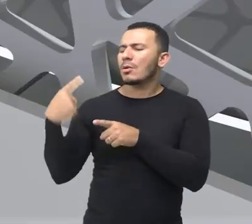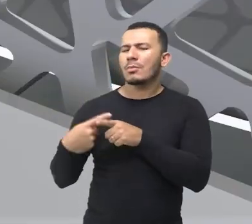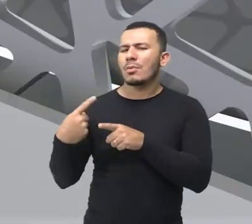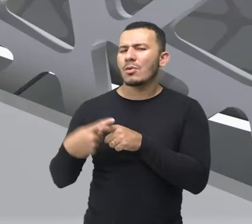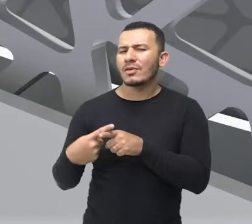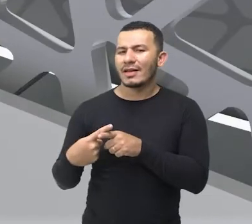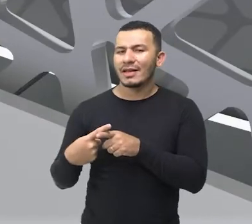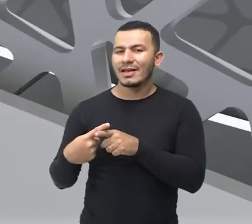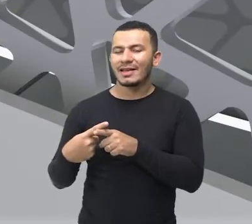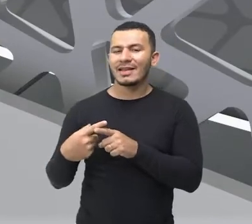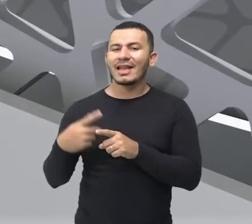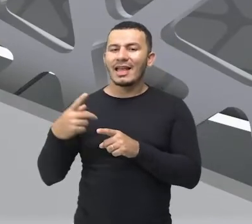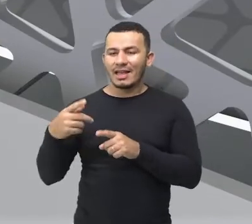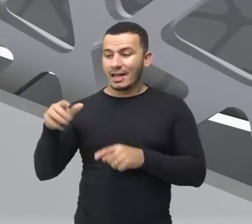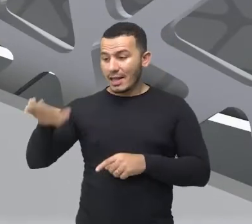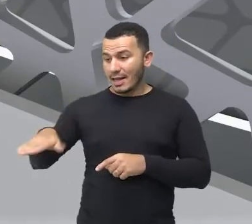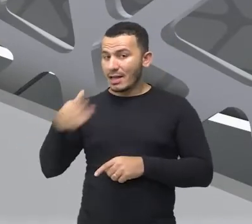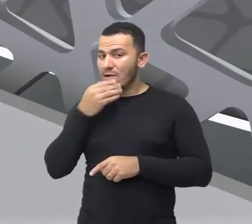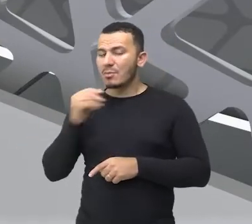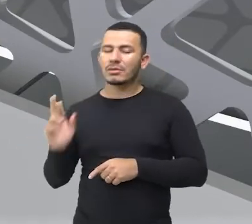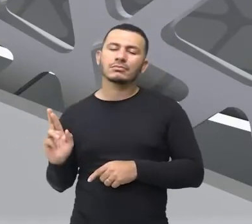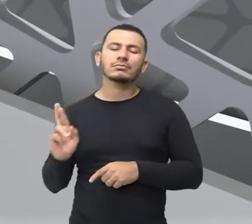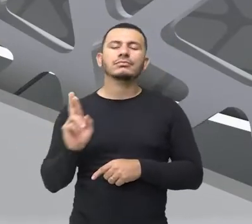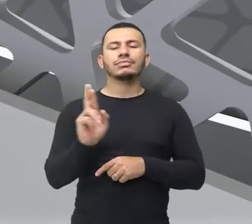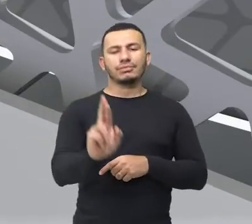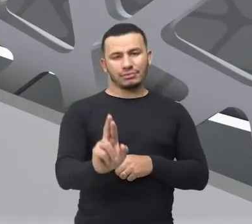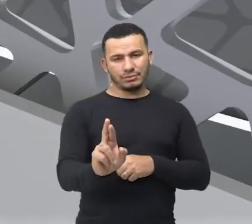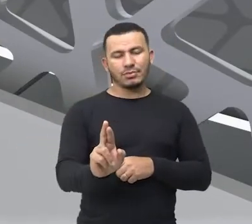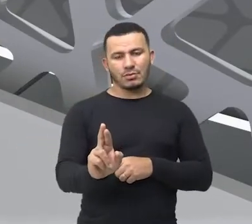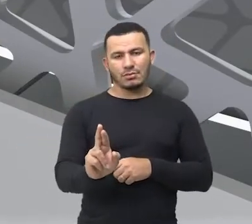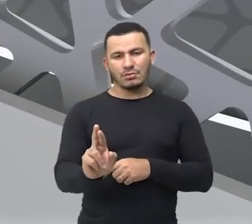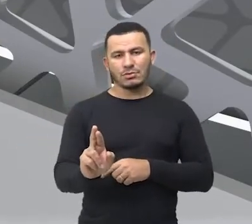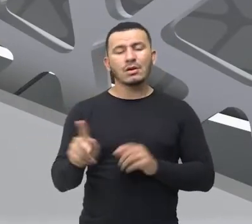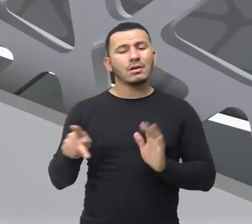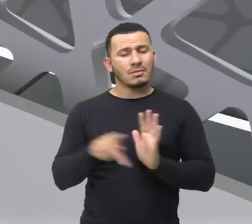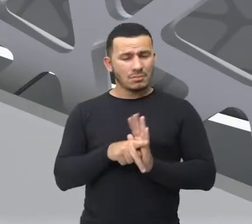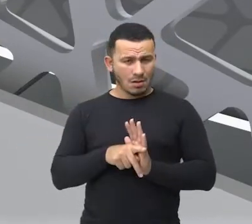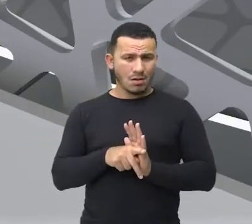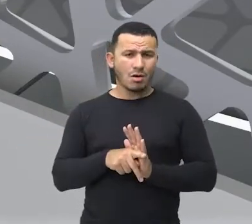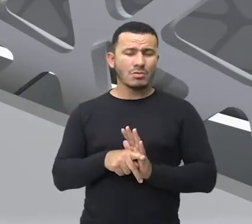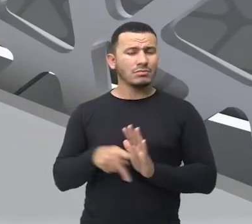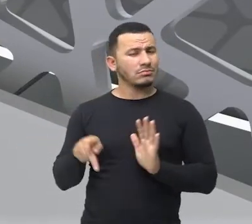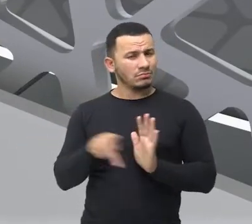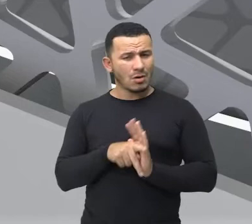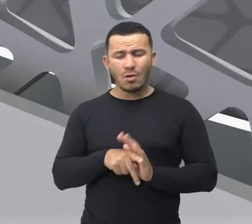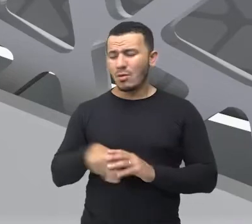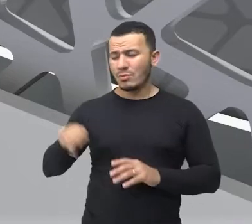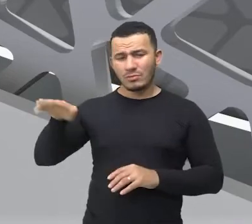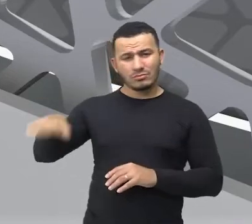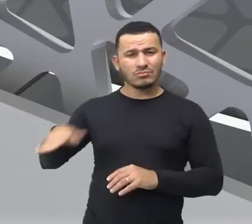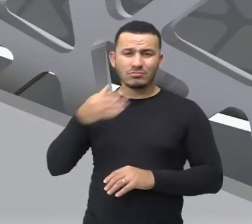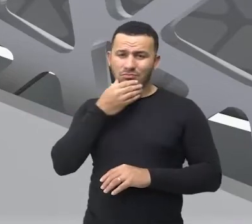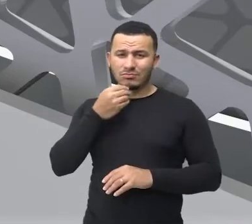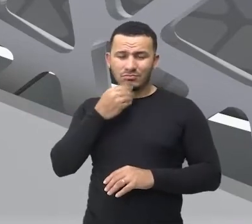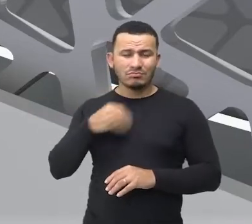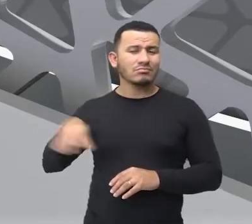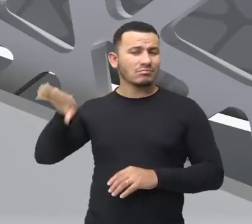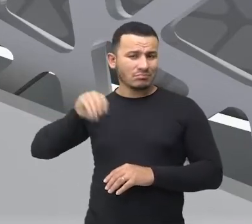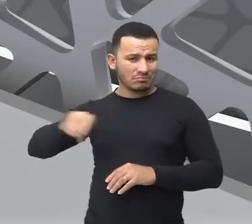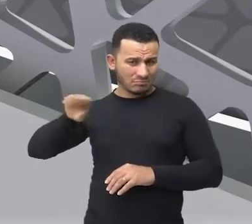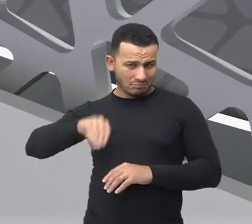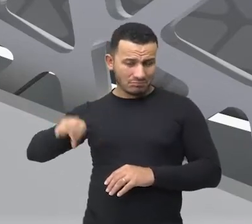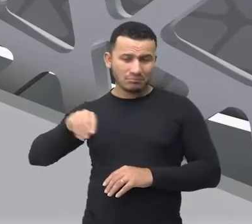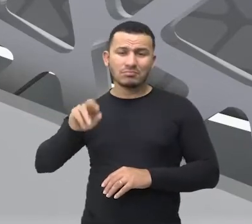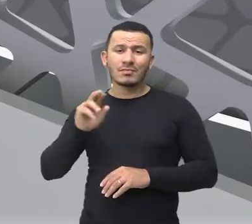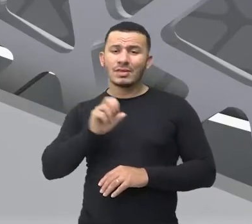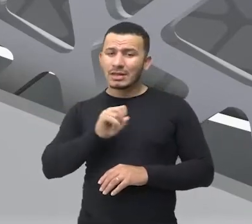porquê, certo, é respondida exatamente aí nesse ponto, exatamente com as falas, ou seja, com a própria palavra da criança, certo?